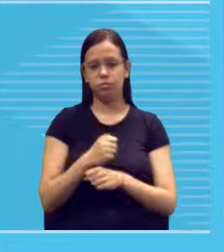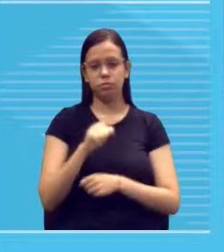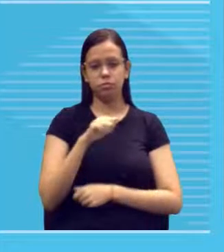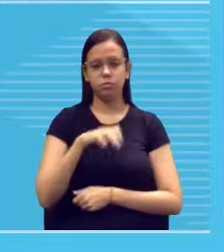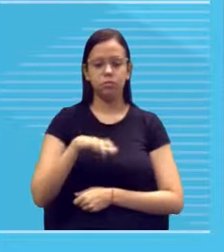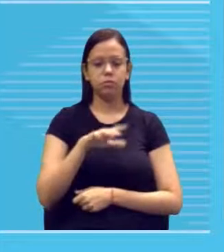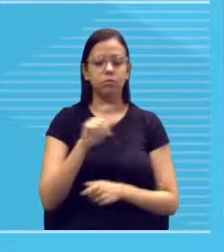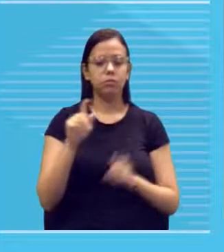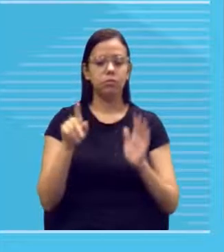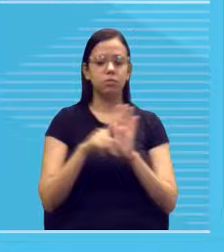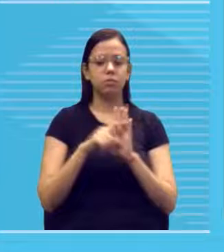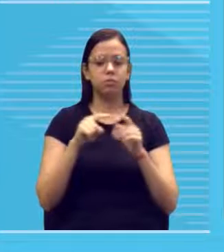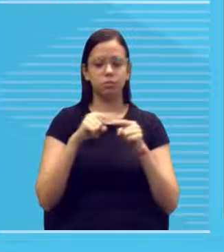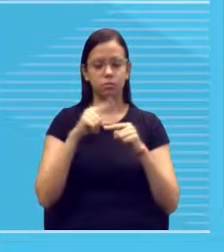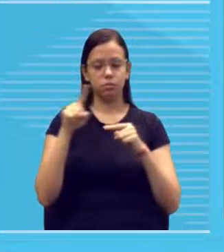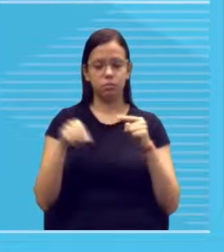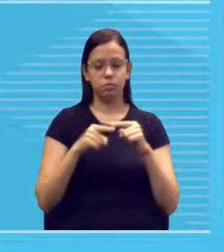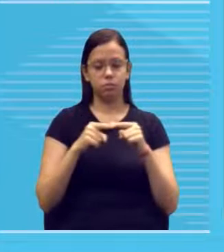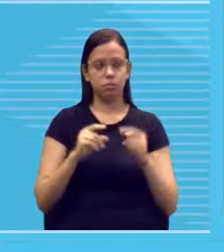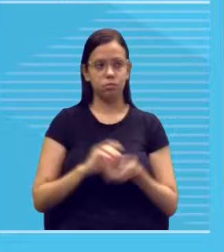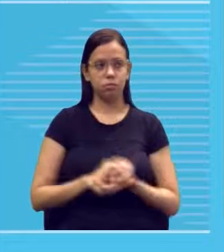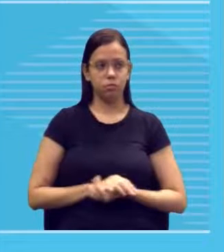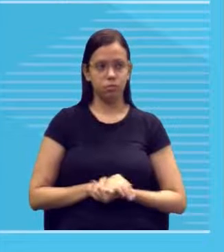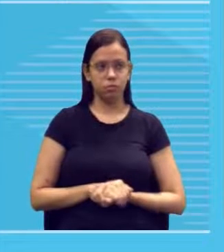do meu círculo